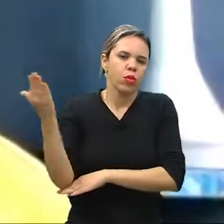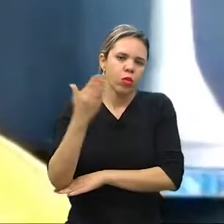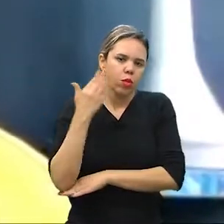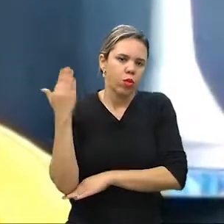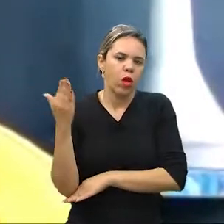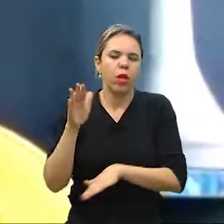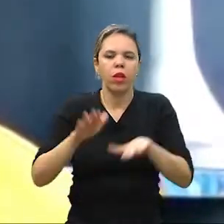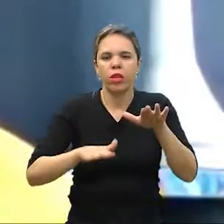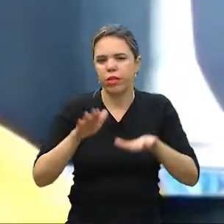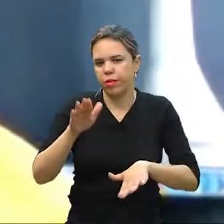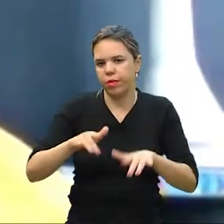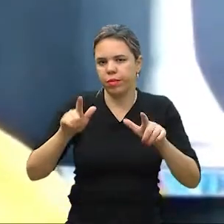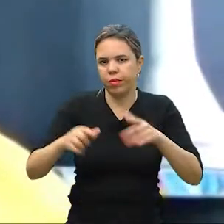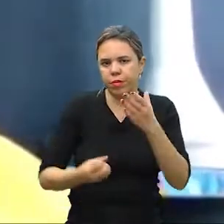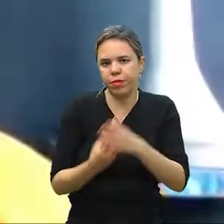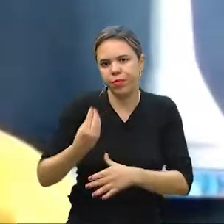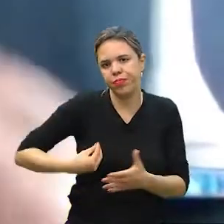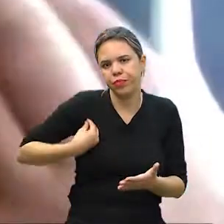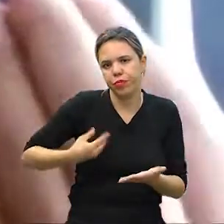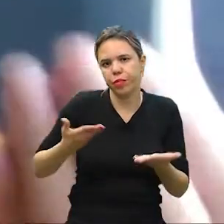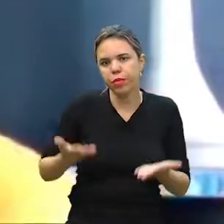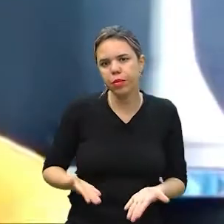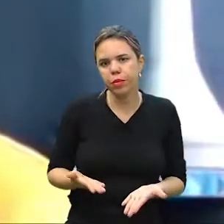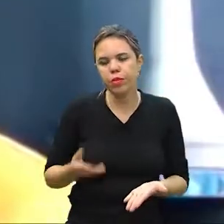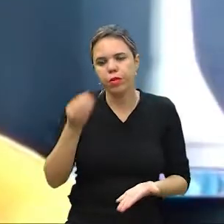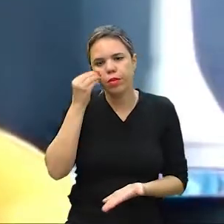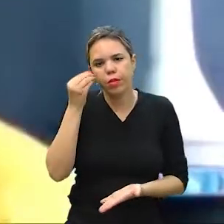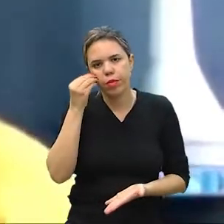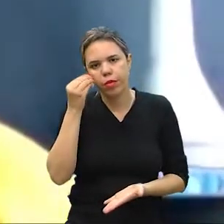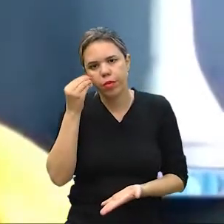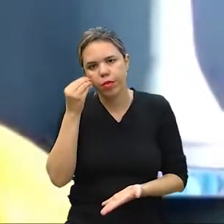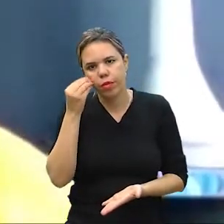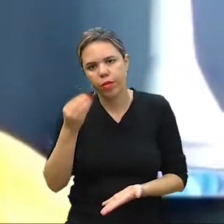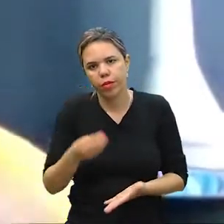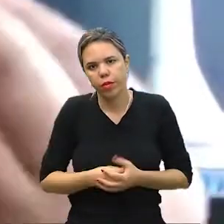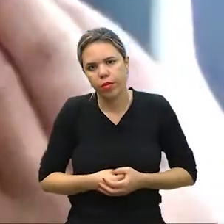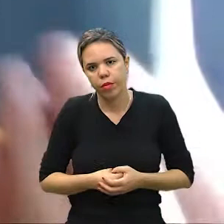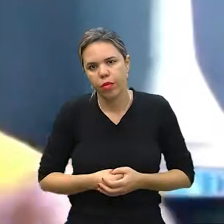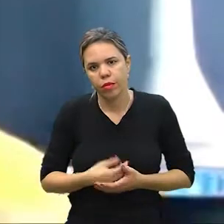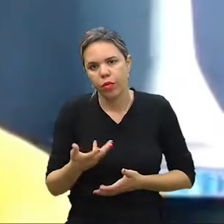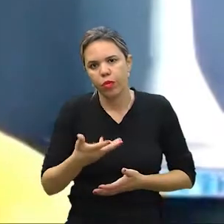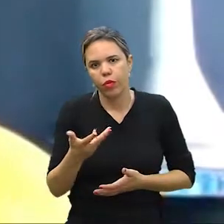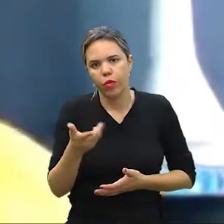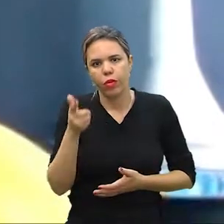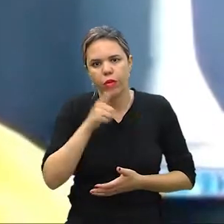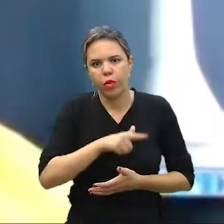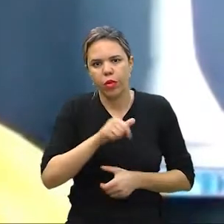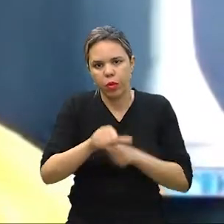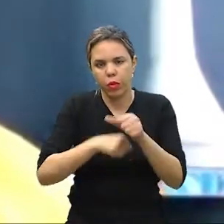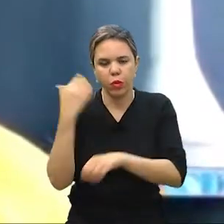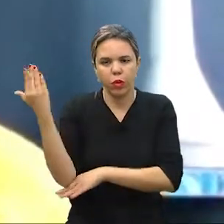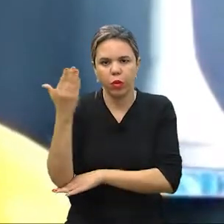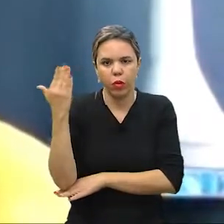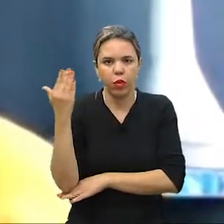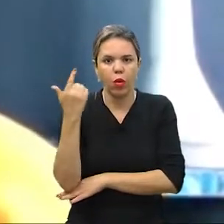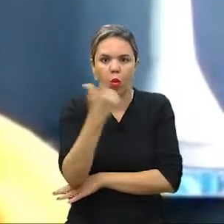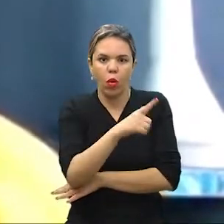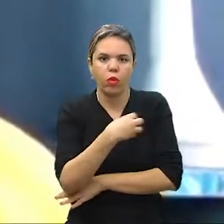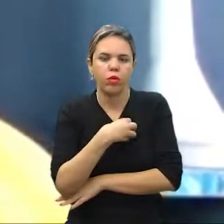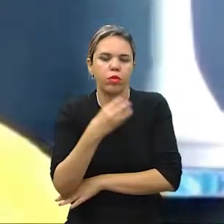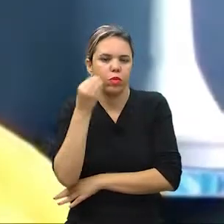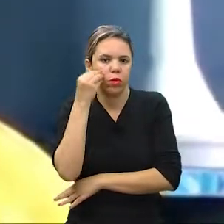Agora, dependendo de onde estamos, uns vão experimentar a voracidade da mudança climática de um modo e outros